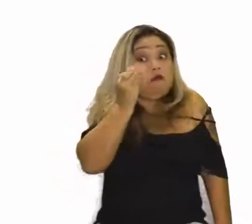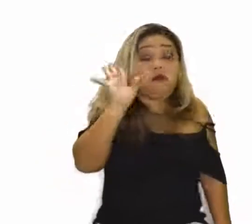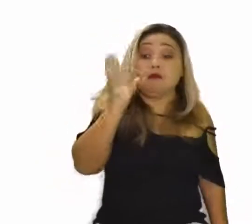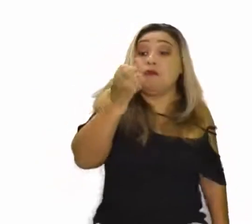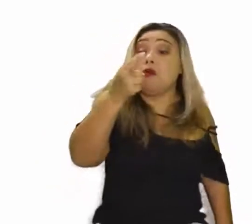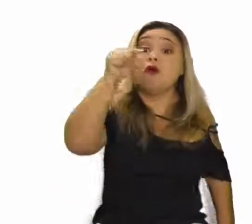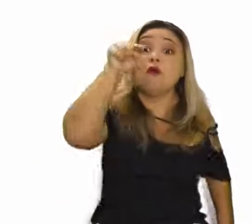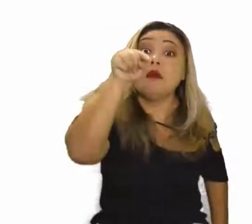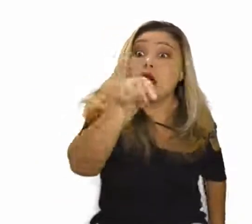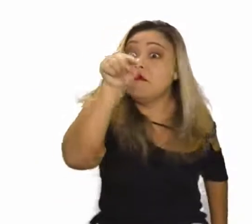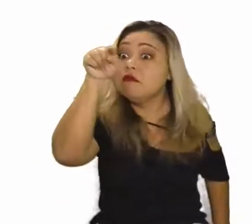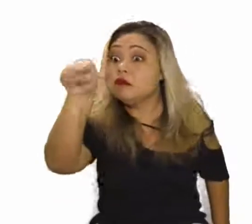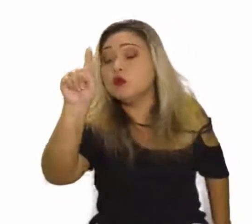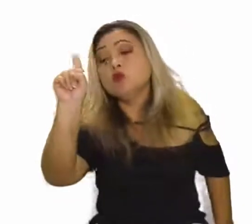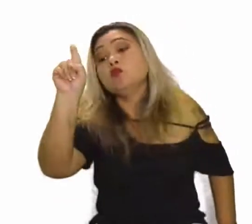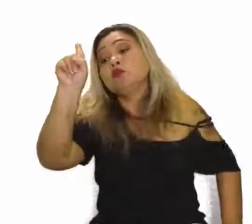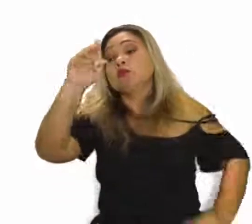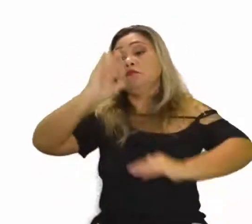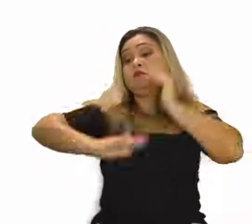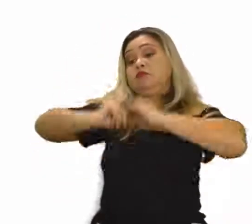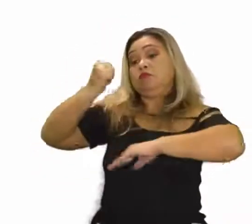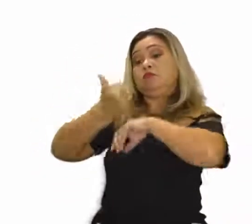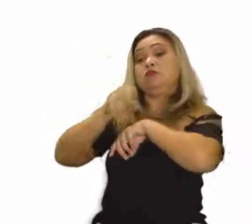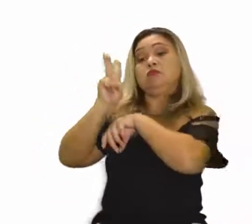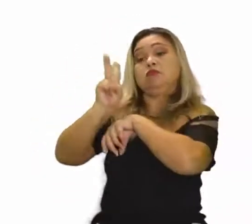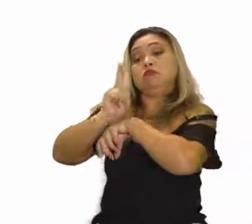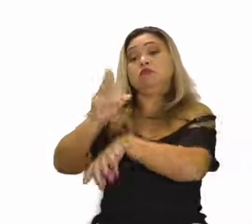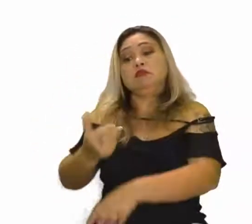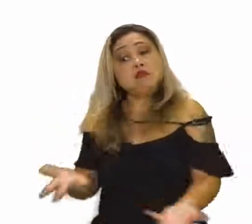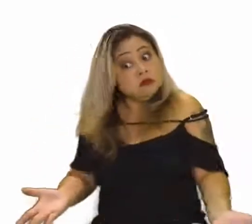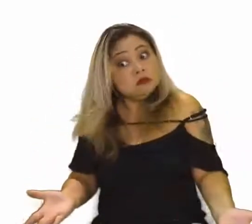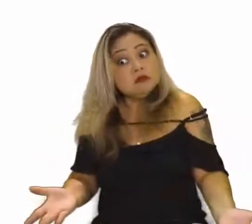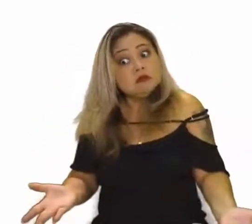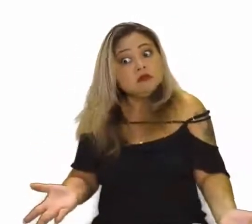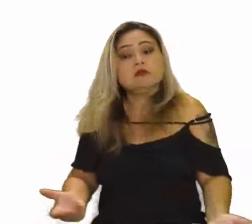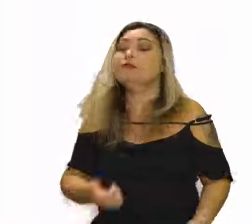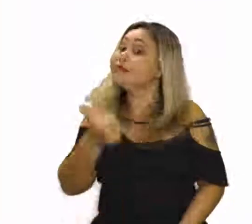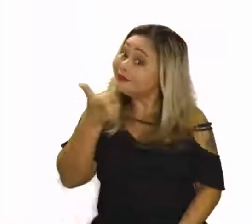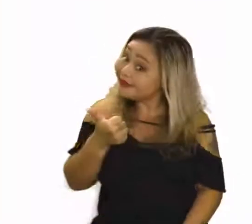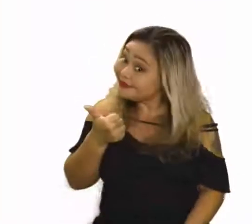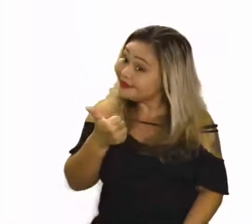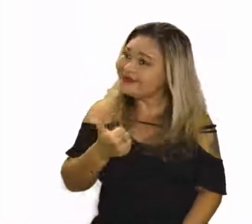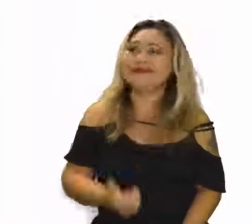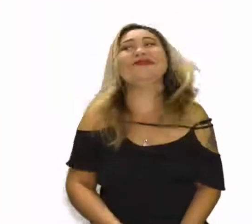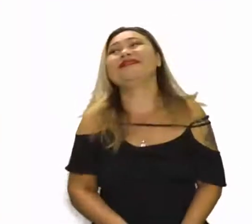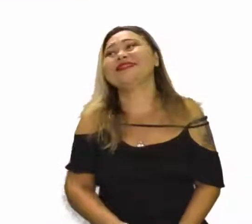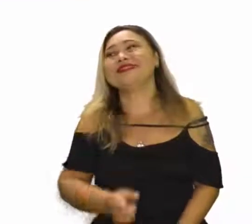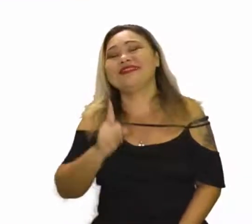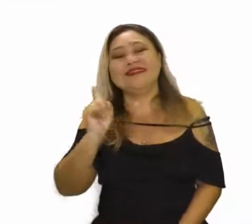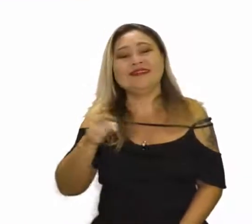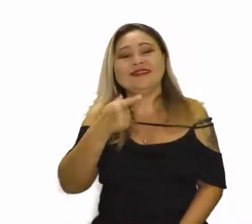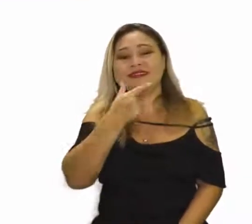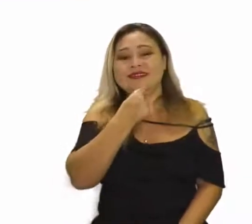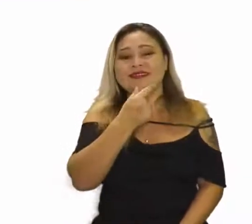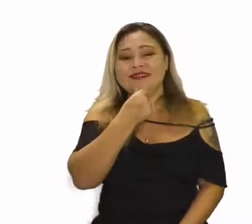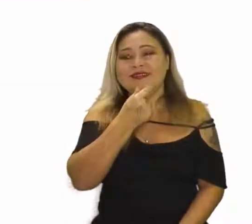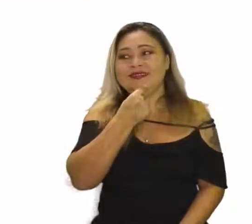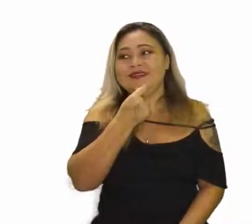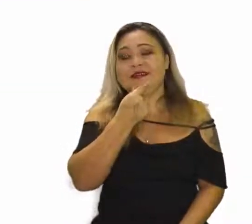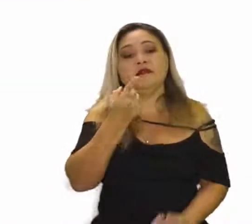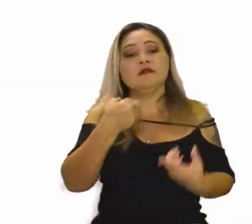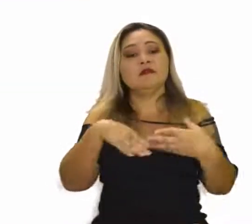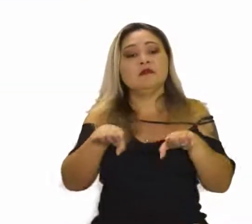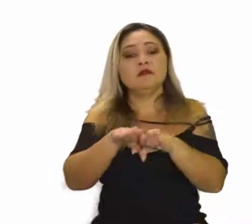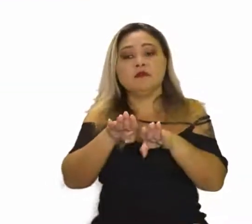é bom para você, produtor. Tá bom? Tá bom. O macho, né, que